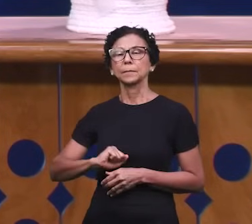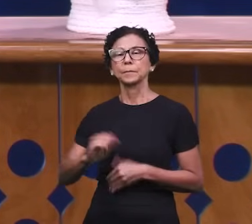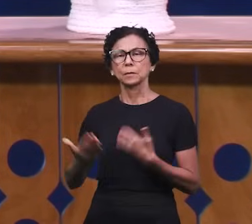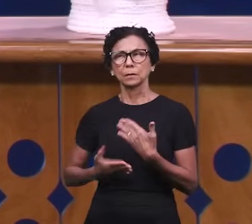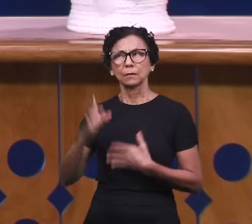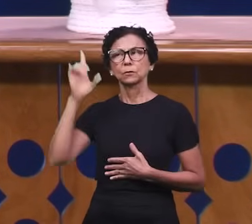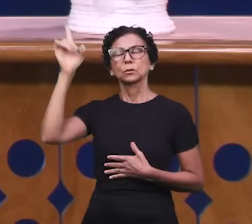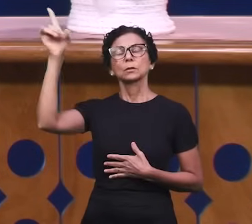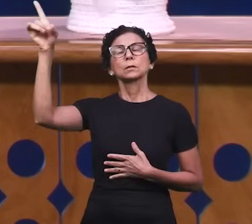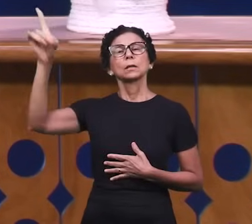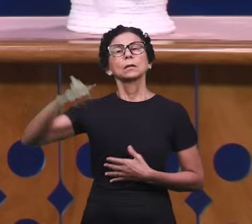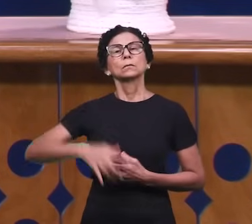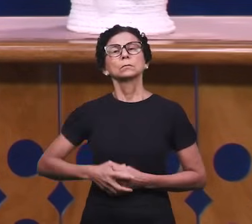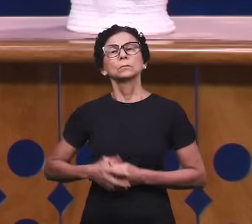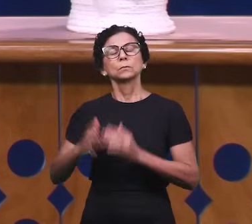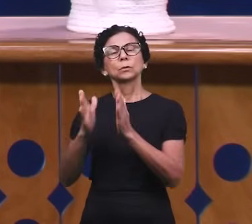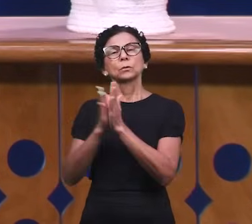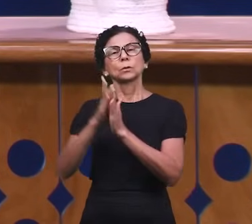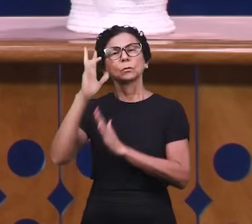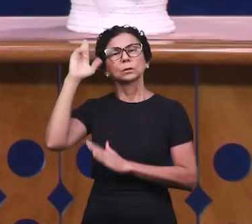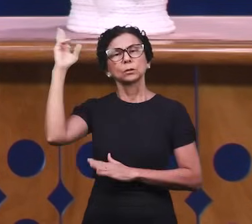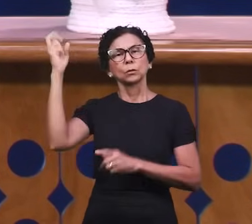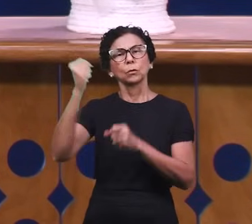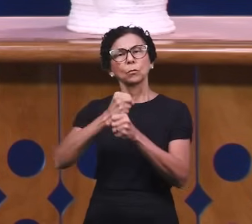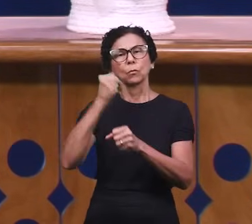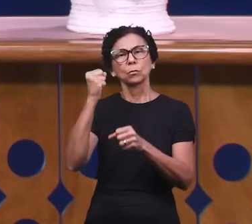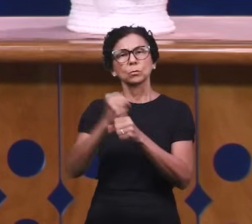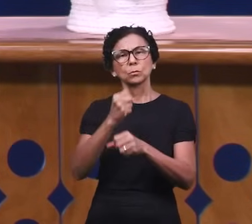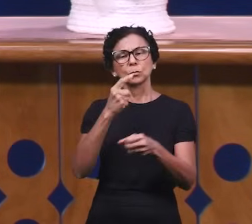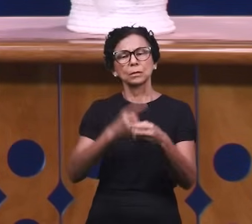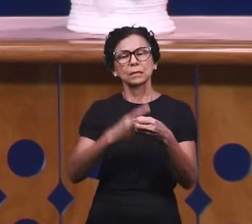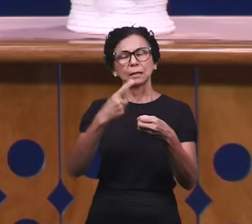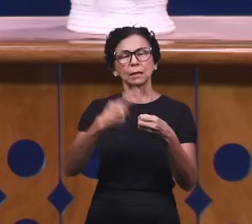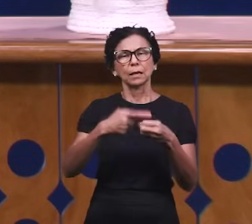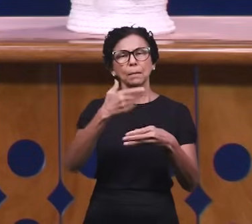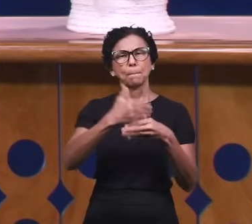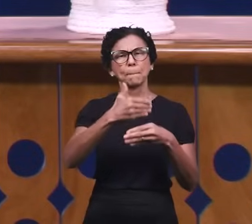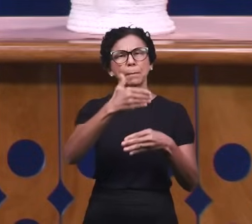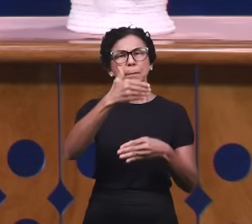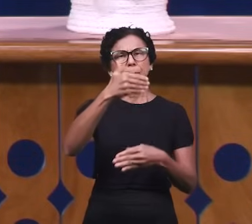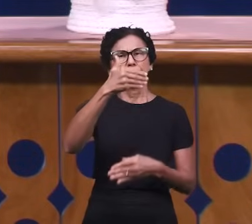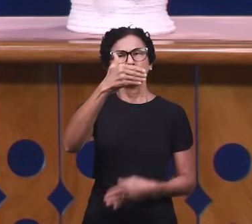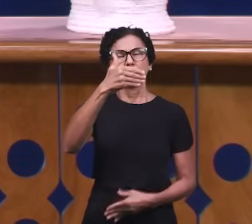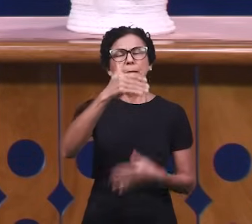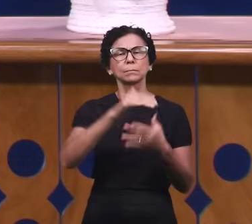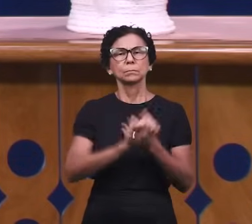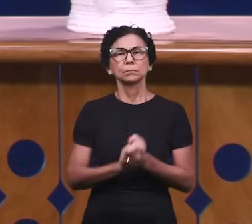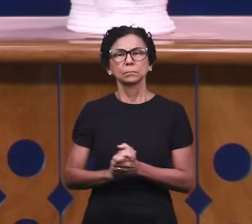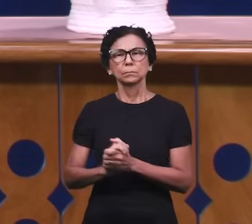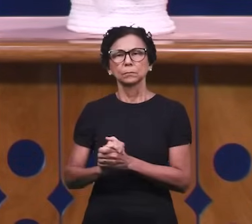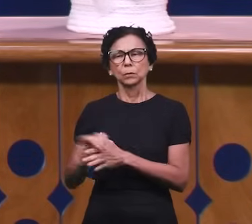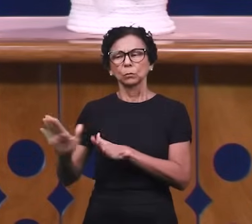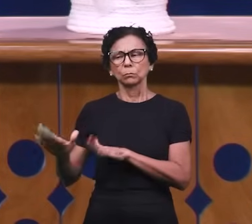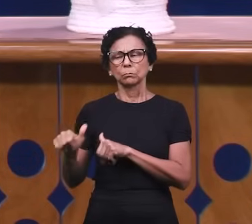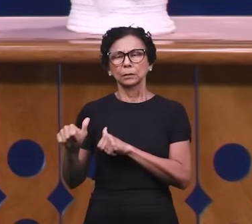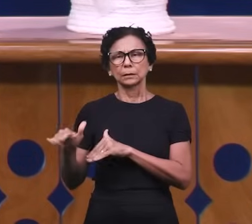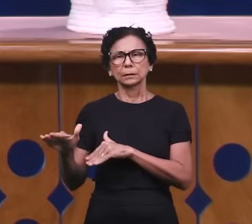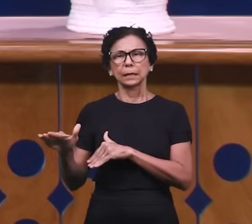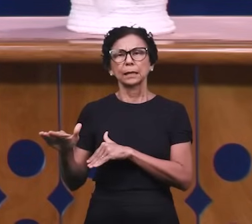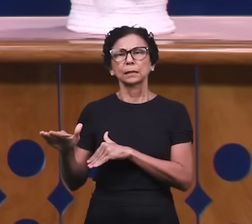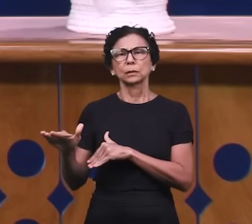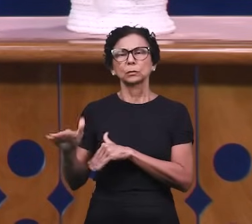Senhor, um servo de Deus, edificou cidades, fortalezas, muros, preparou o seu